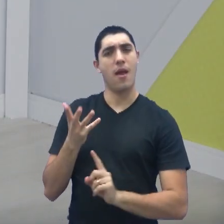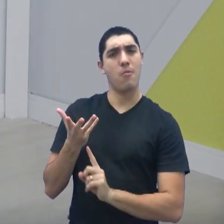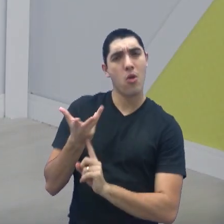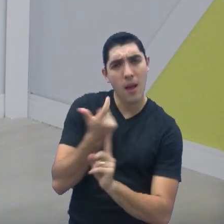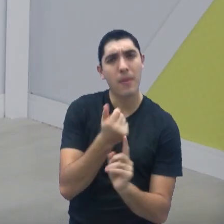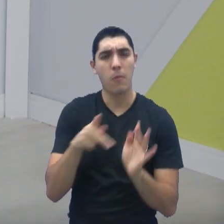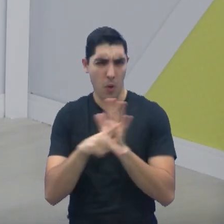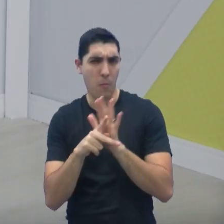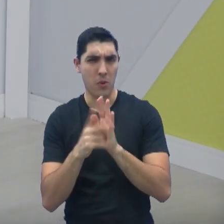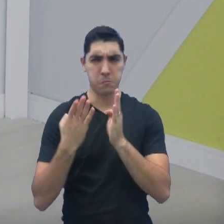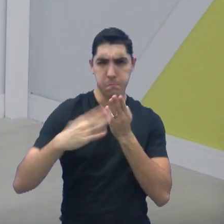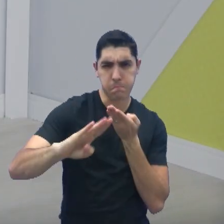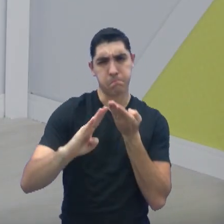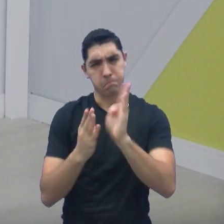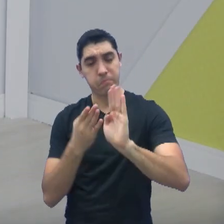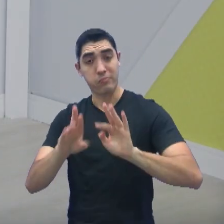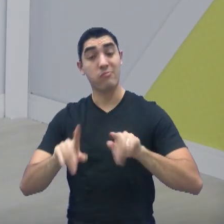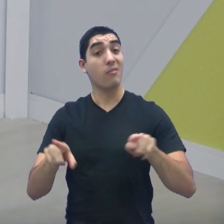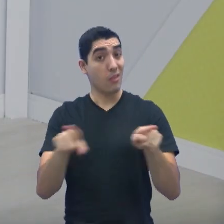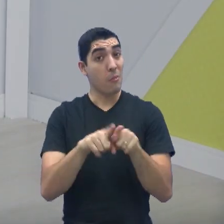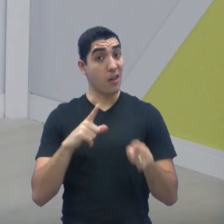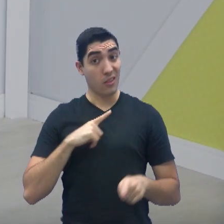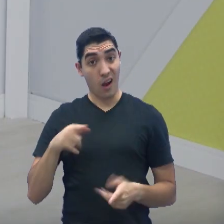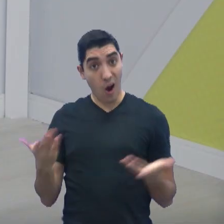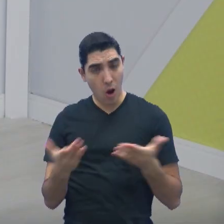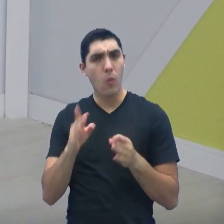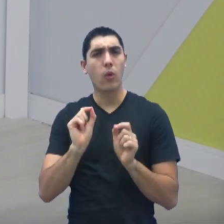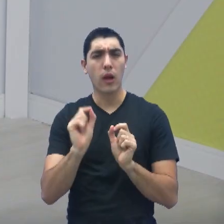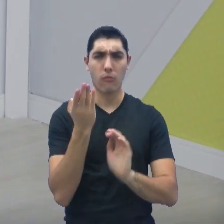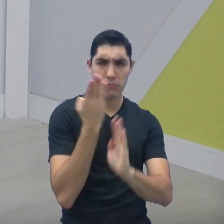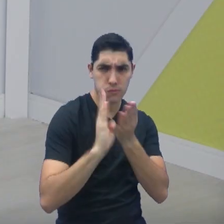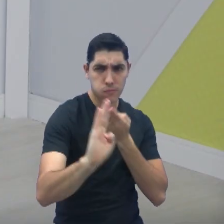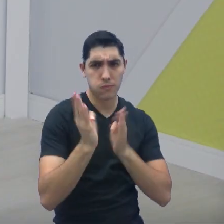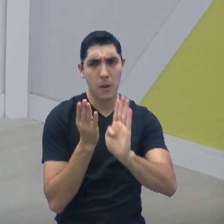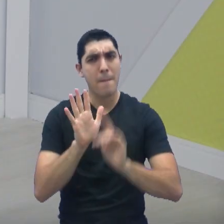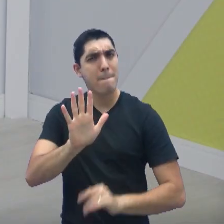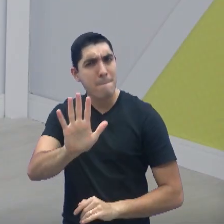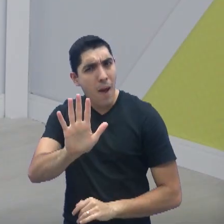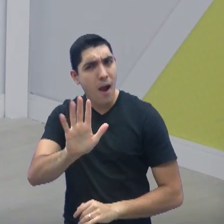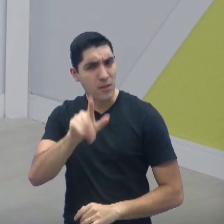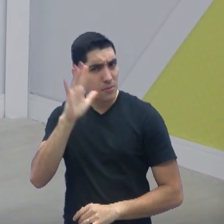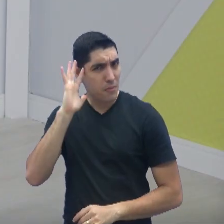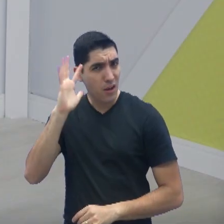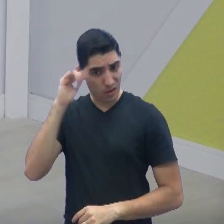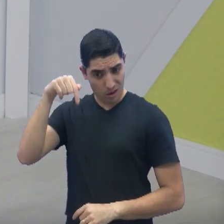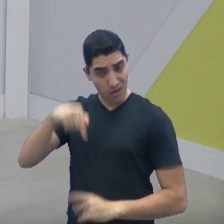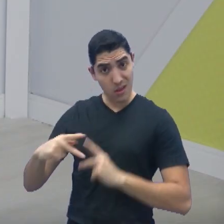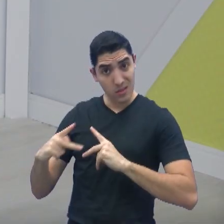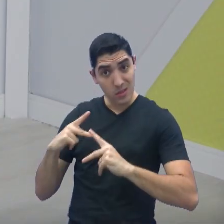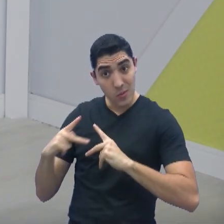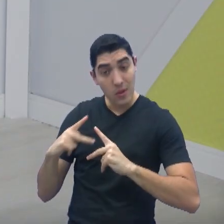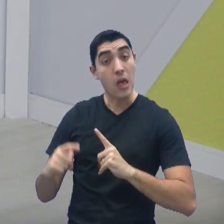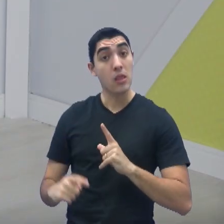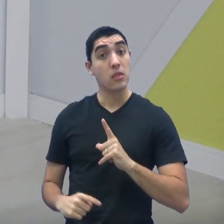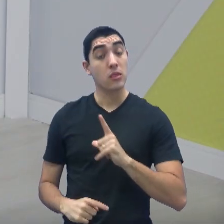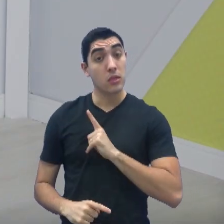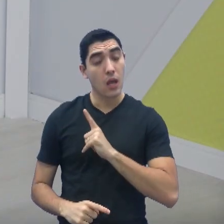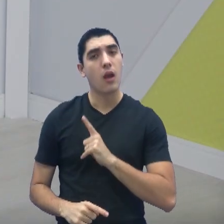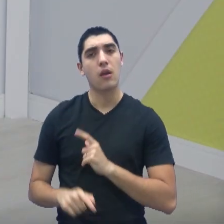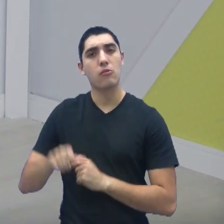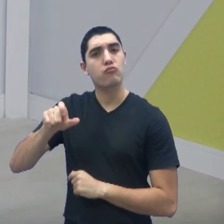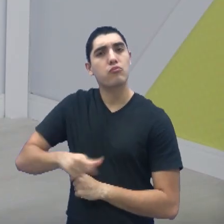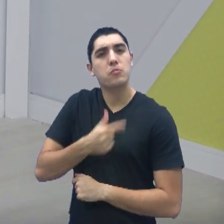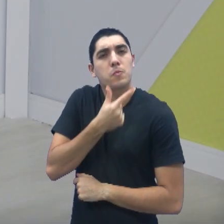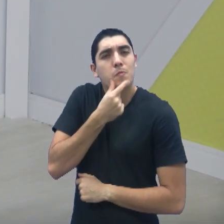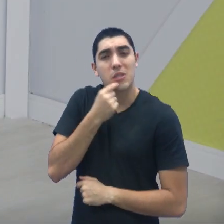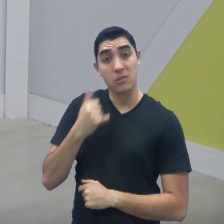pelos tatames do Brasil e também do mundo. Agora, você sabia que aqui em São José tem um lutador que nem chegou à